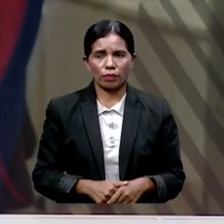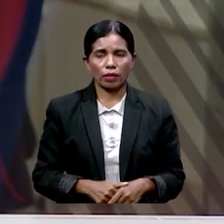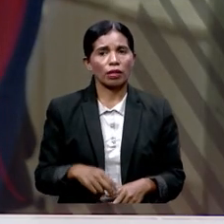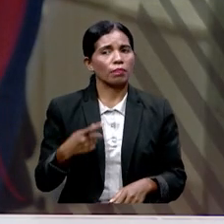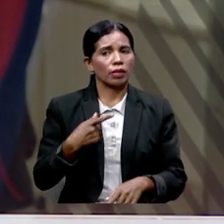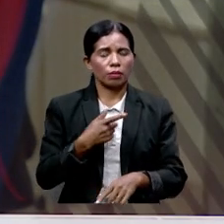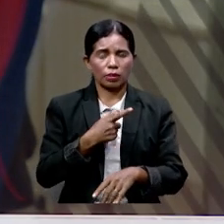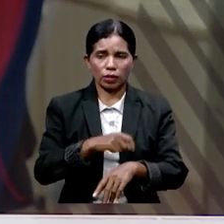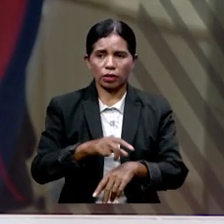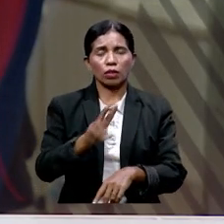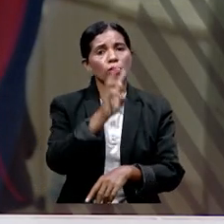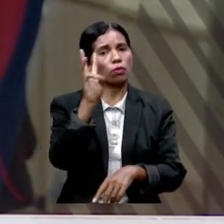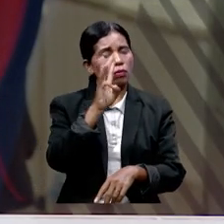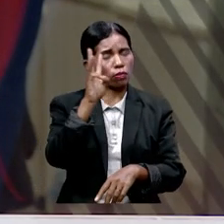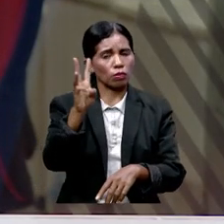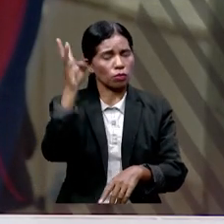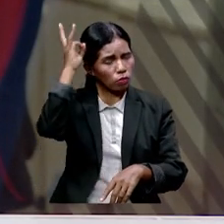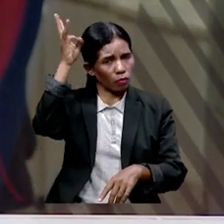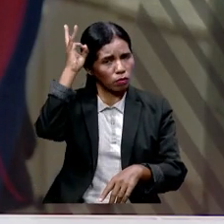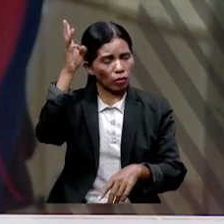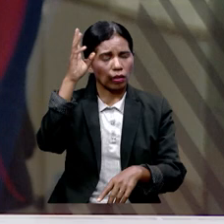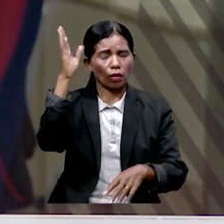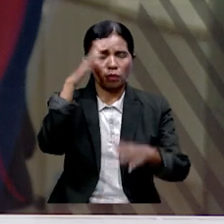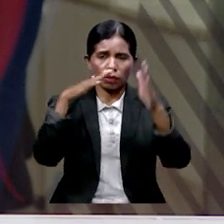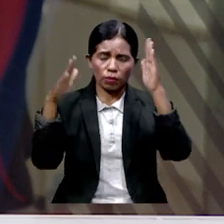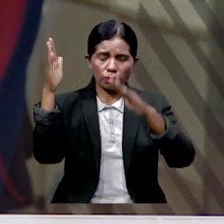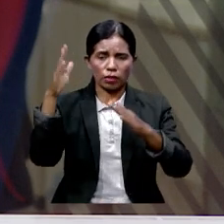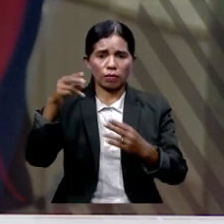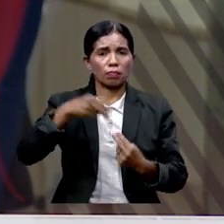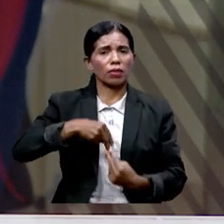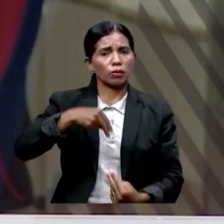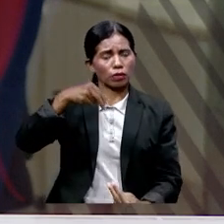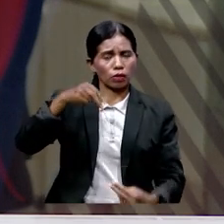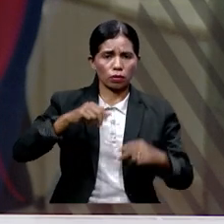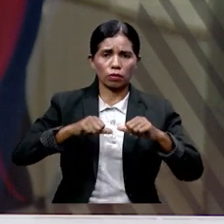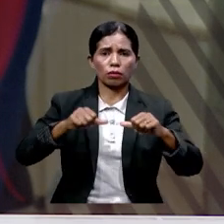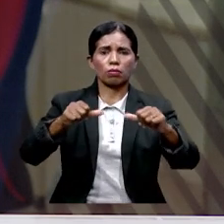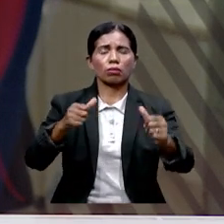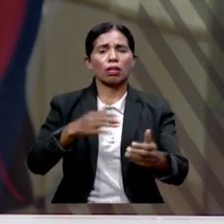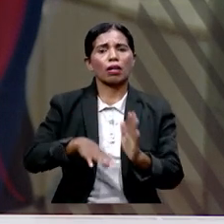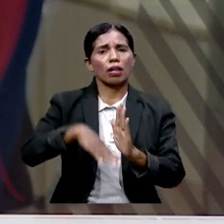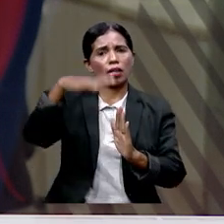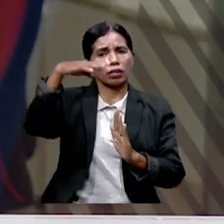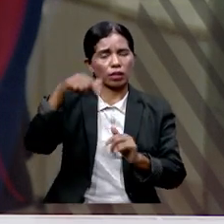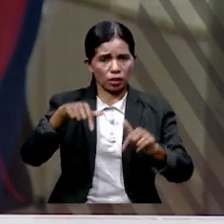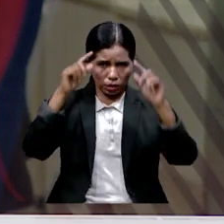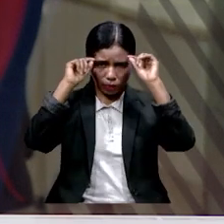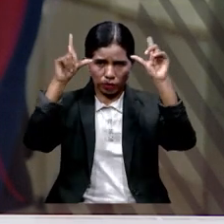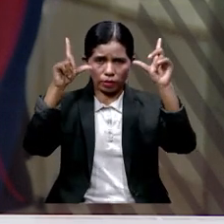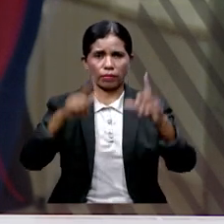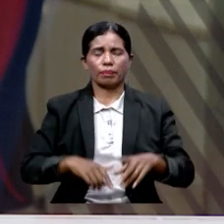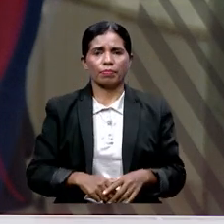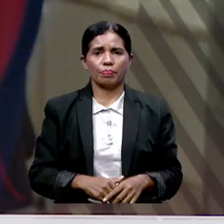Parlamento Nasional preocupa problema má nutrição continua as iha Timor-Leste.